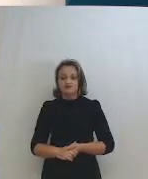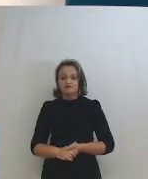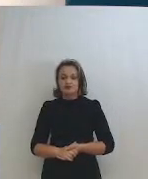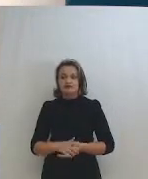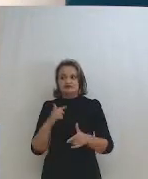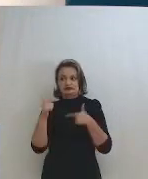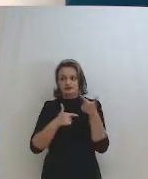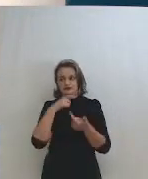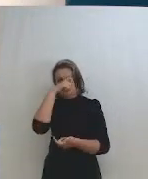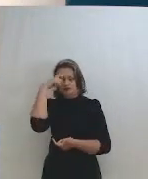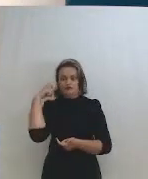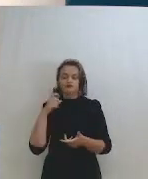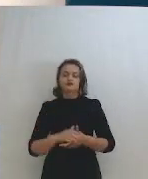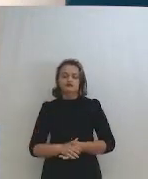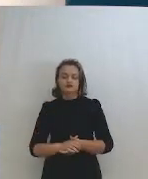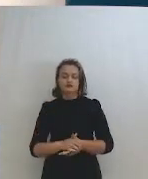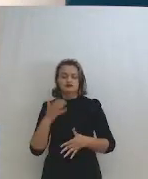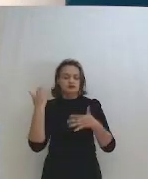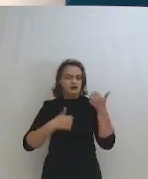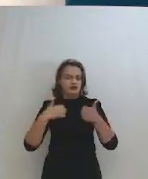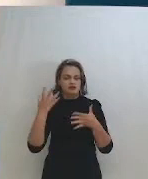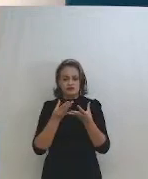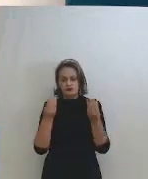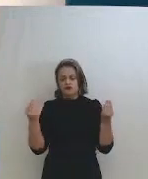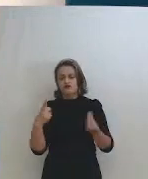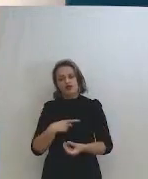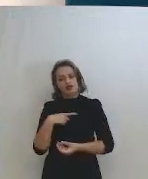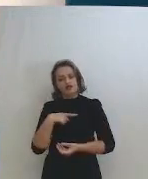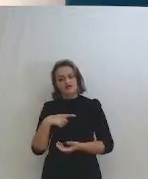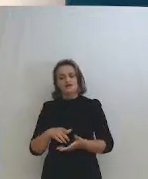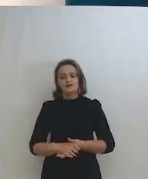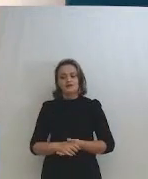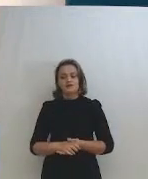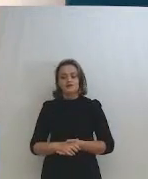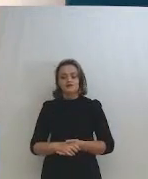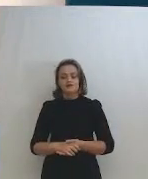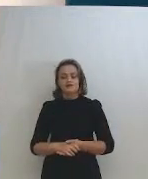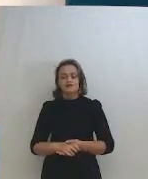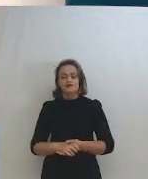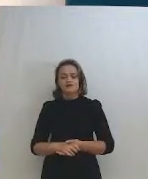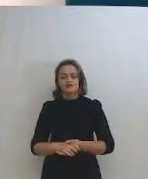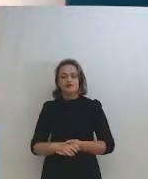muitas sustentações. A doutora Luísa trabalhou muito.